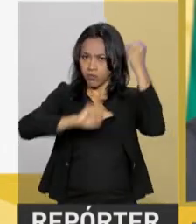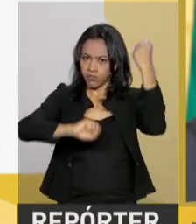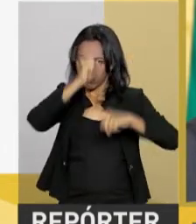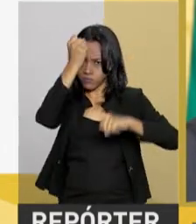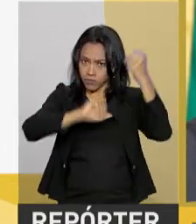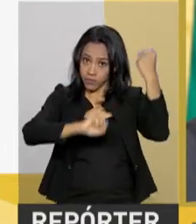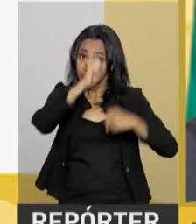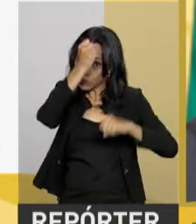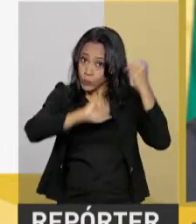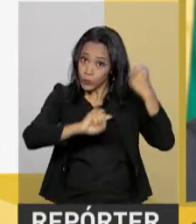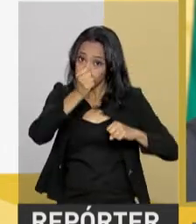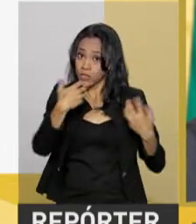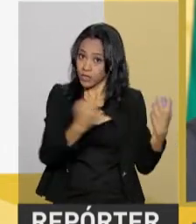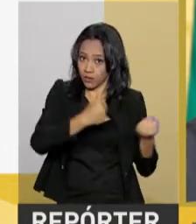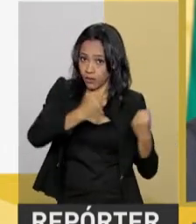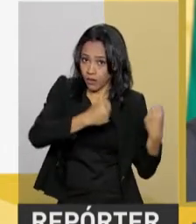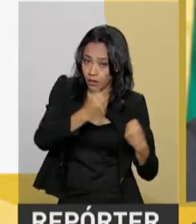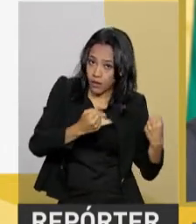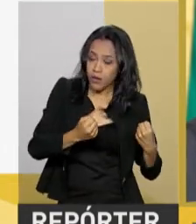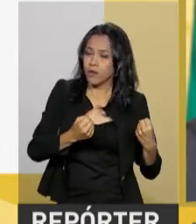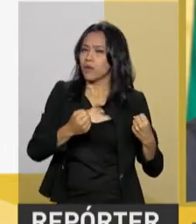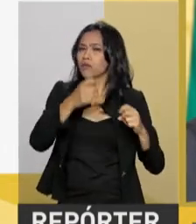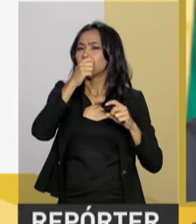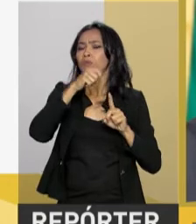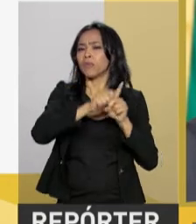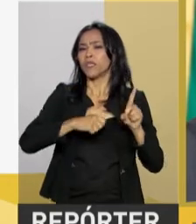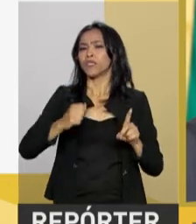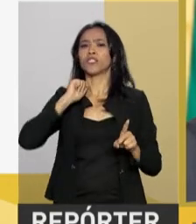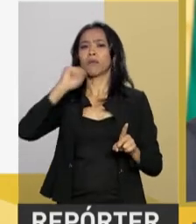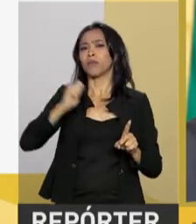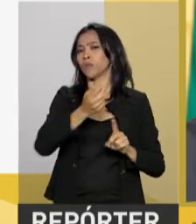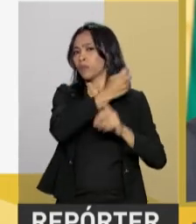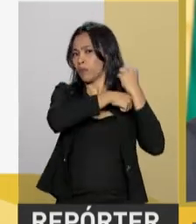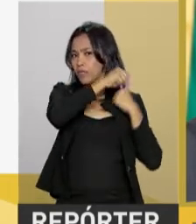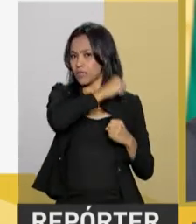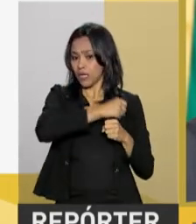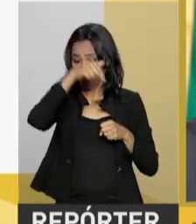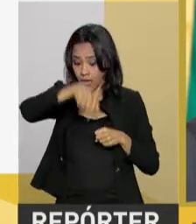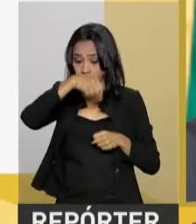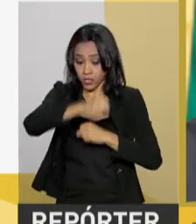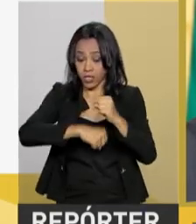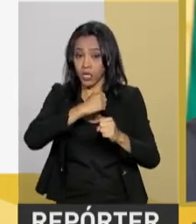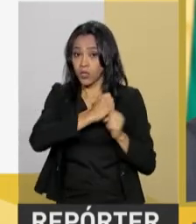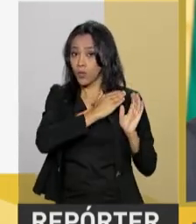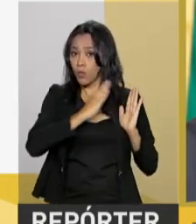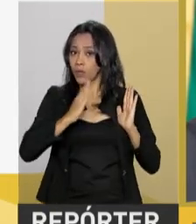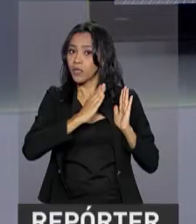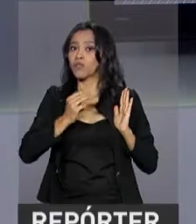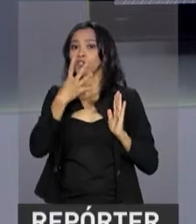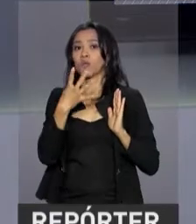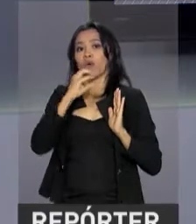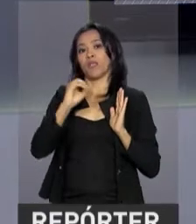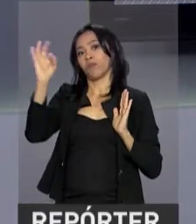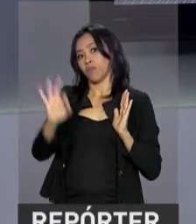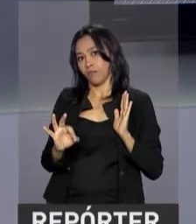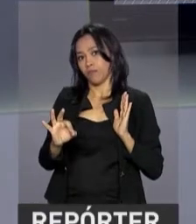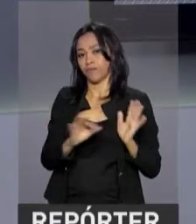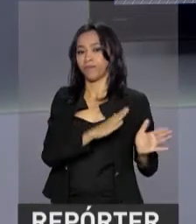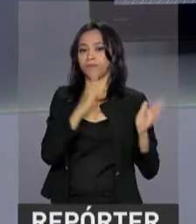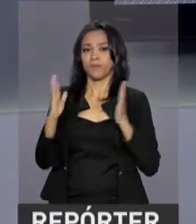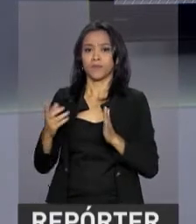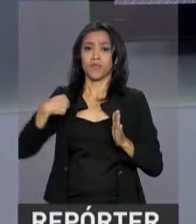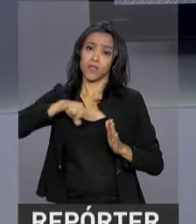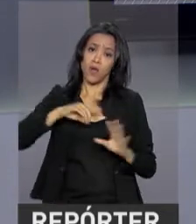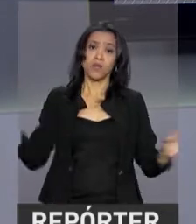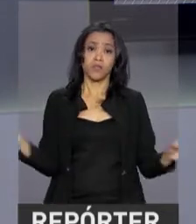falou indústria a produção automotiva de abril do ano passado para abril deste ano o aumento foi de 40% nós